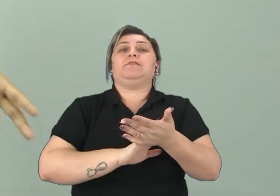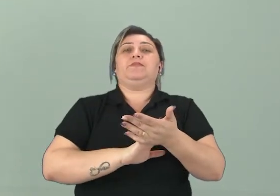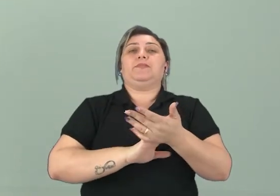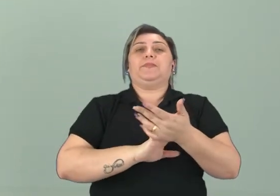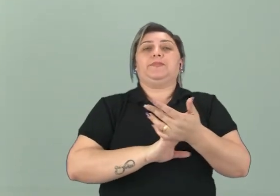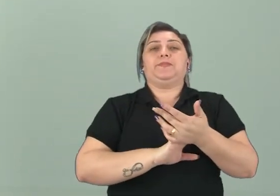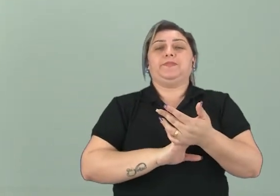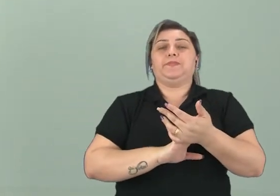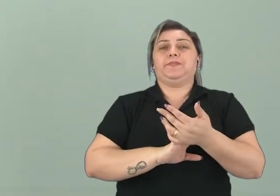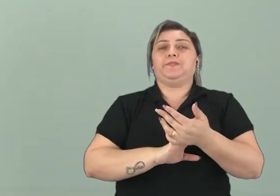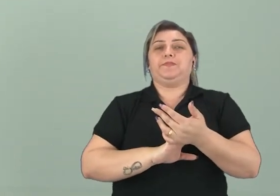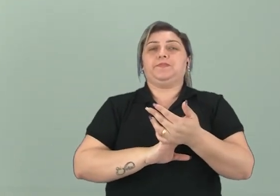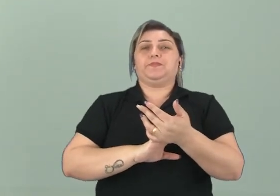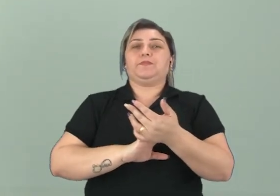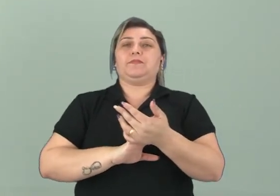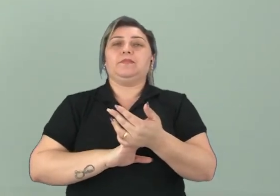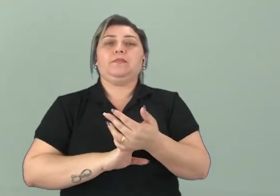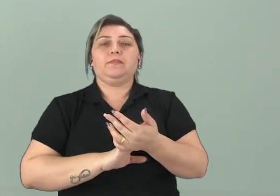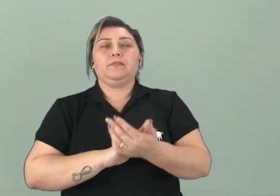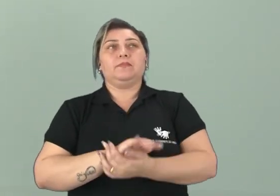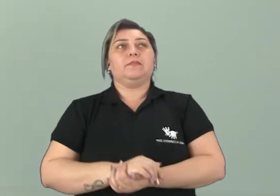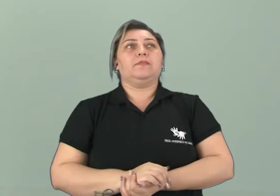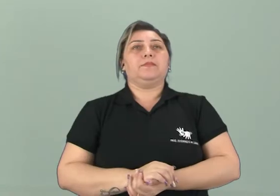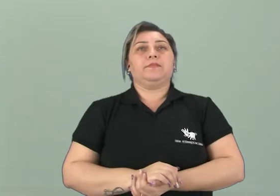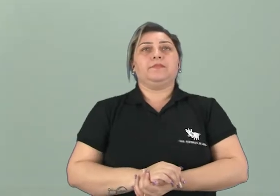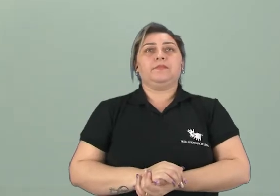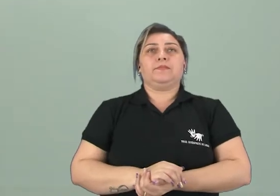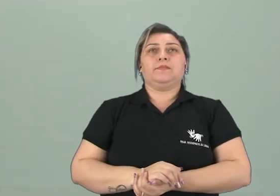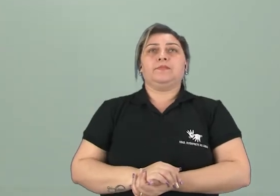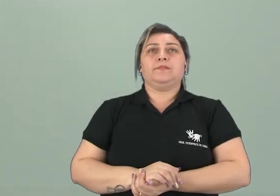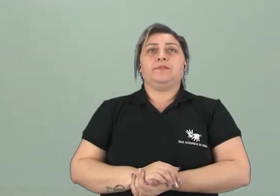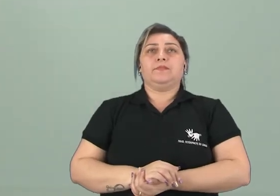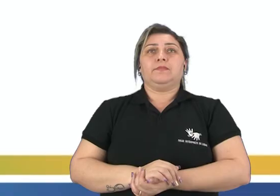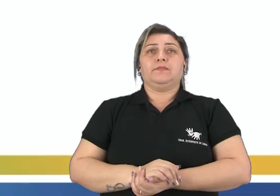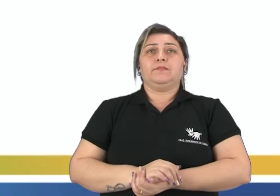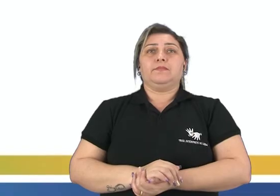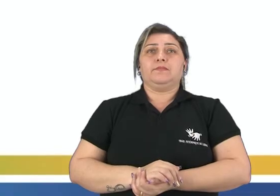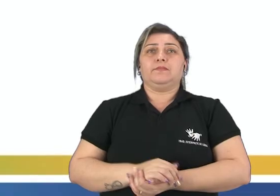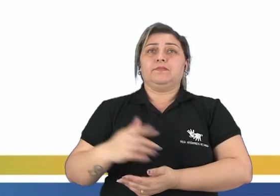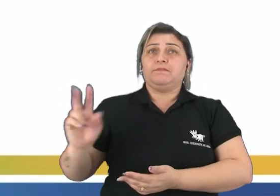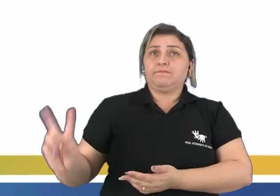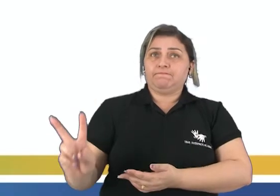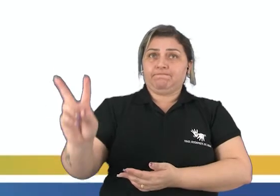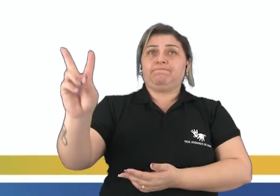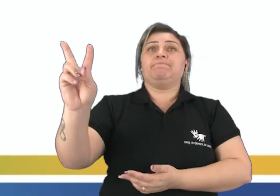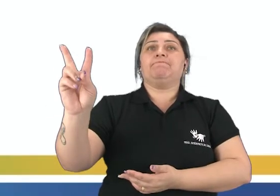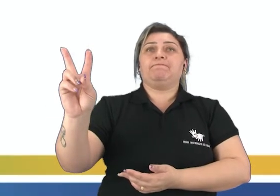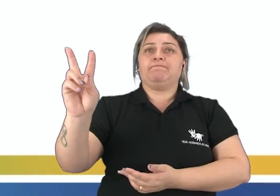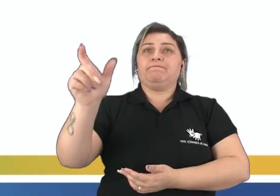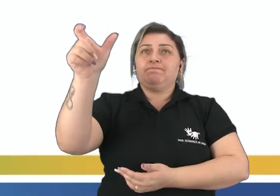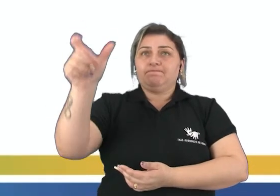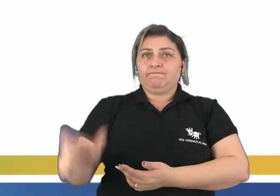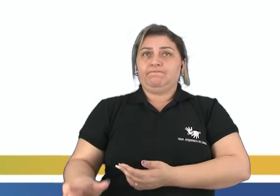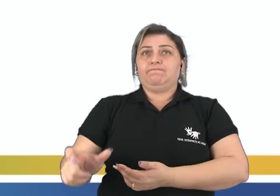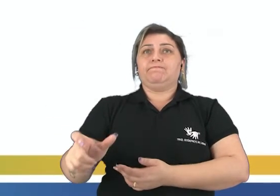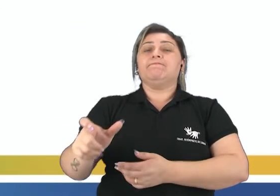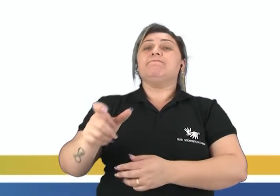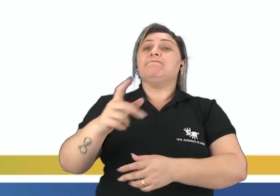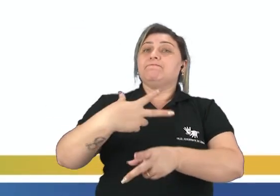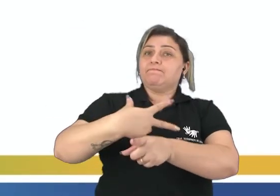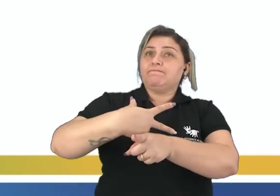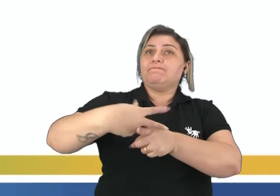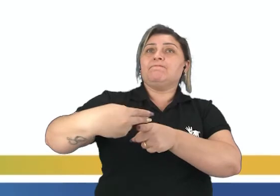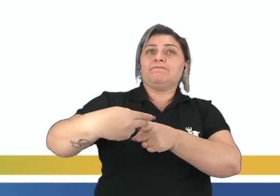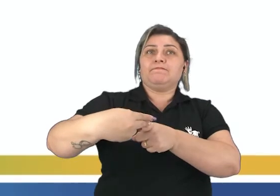competição. Então, isso não deve existir, né? Vamos continuar. O segundo é a valorização das atletas e das